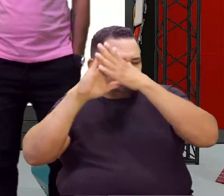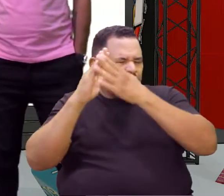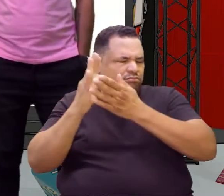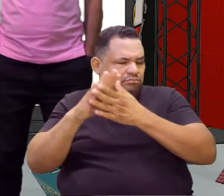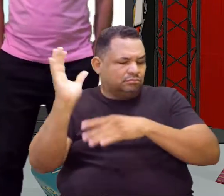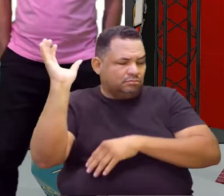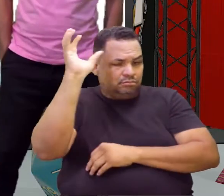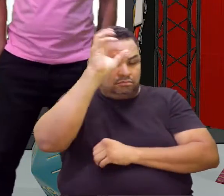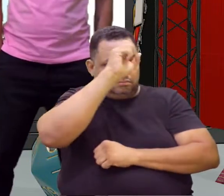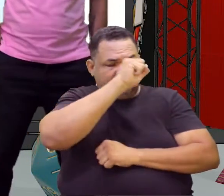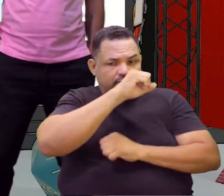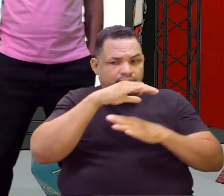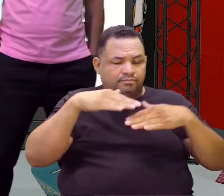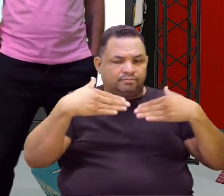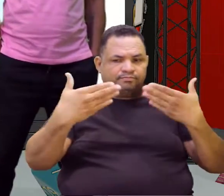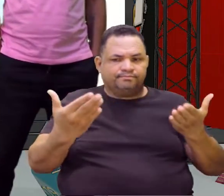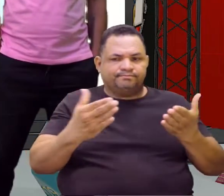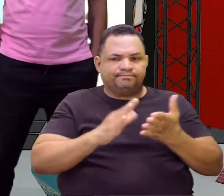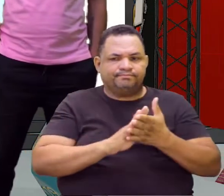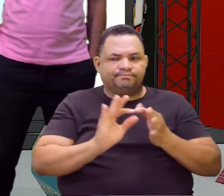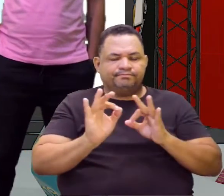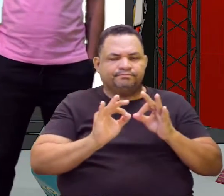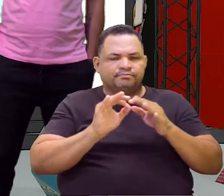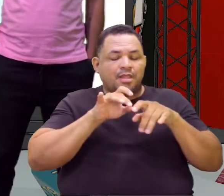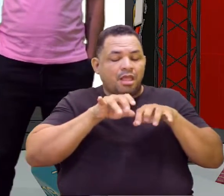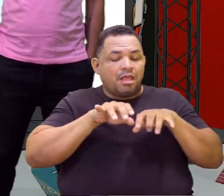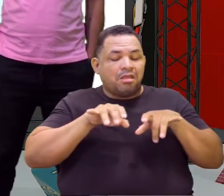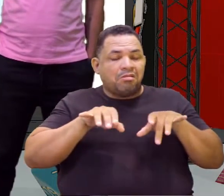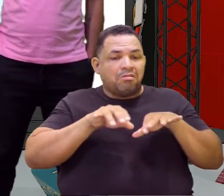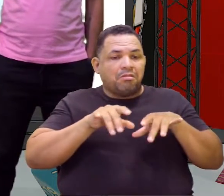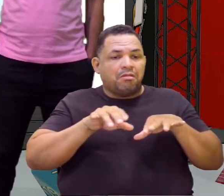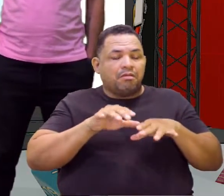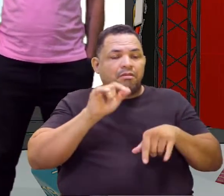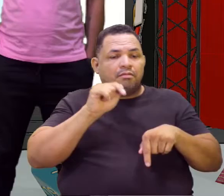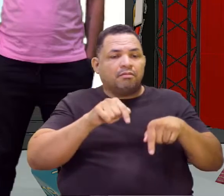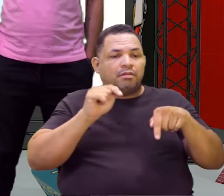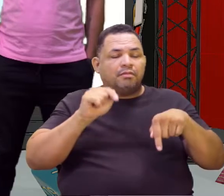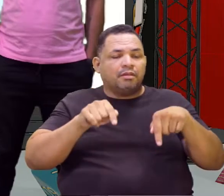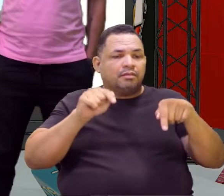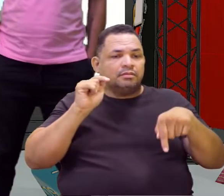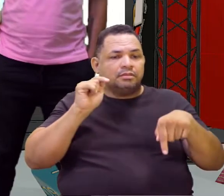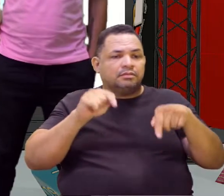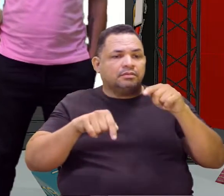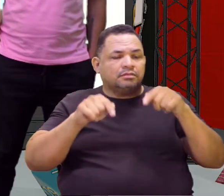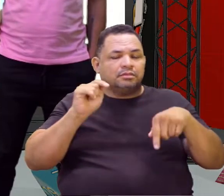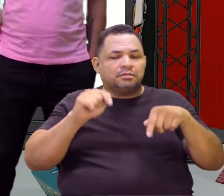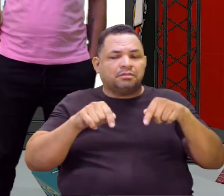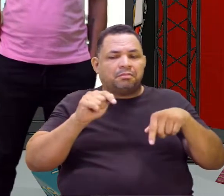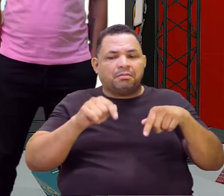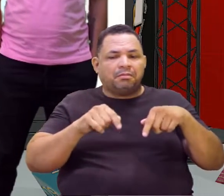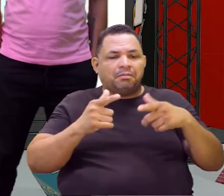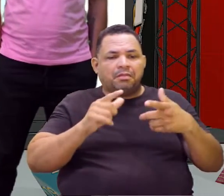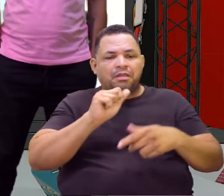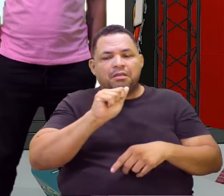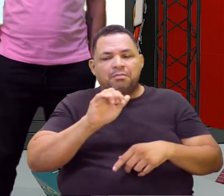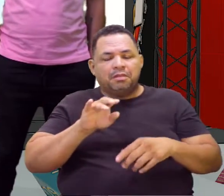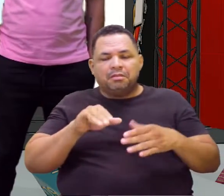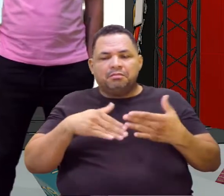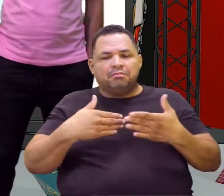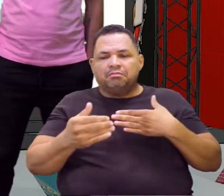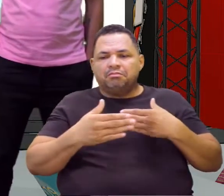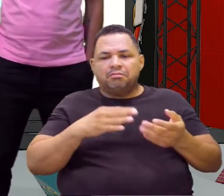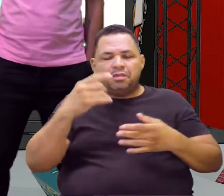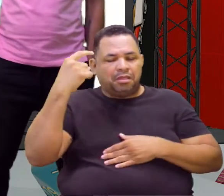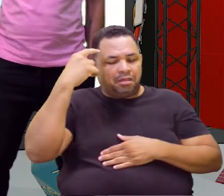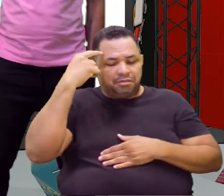vai processar o que você fez ali quando você escreve. Digitar, o cérebro processa, que é sempre a mesma coisa. Seja o A, seja o B.